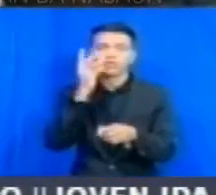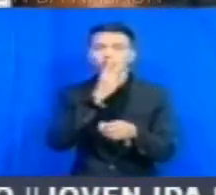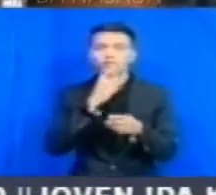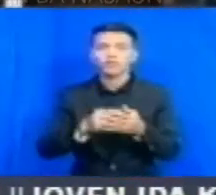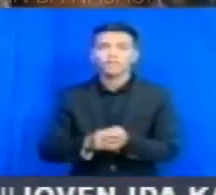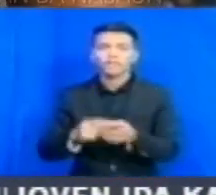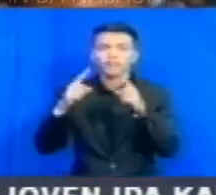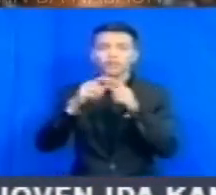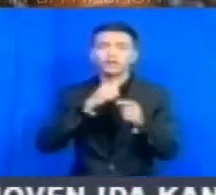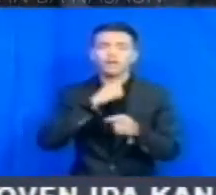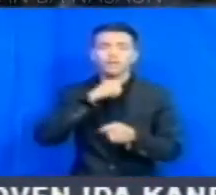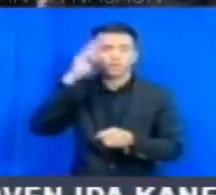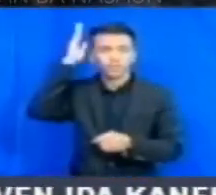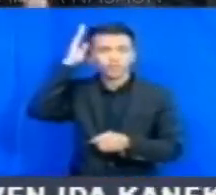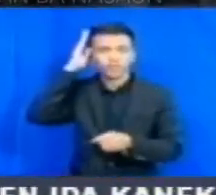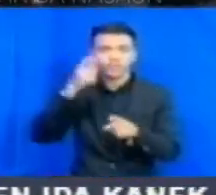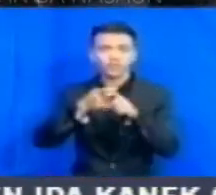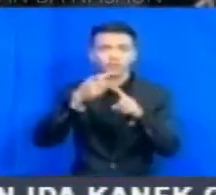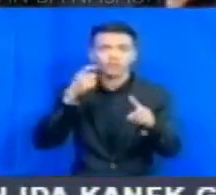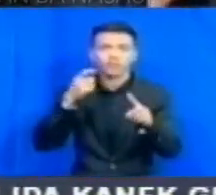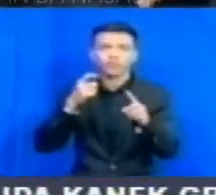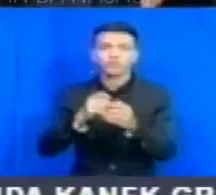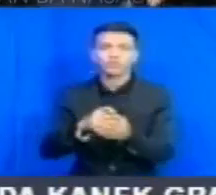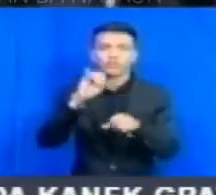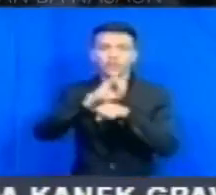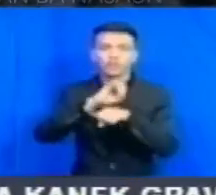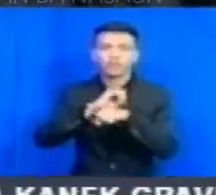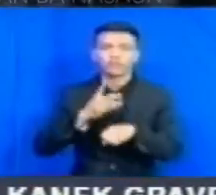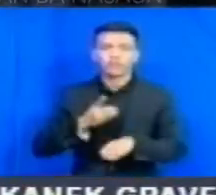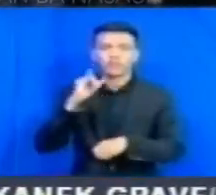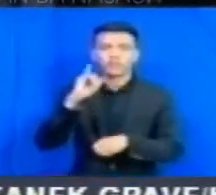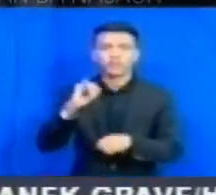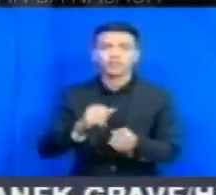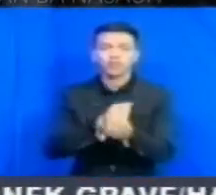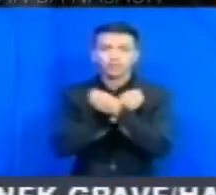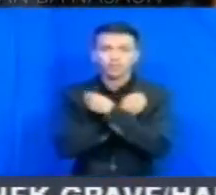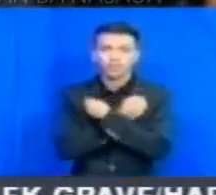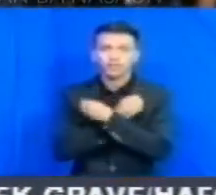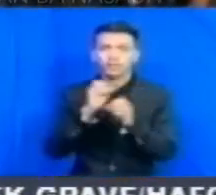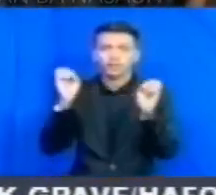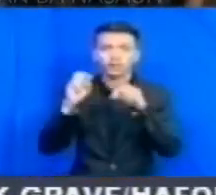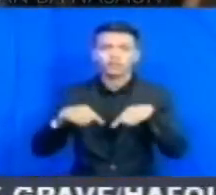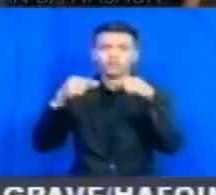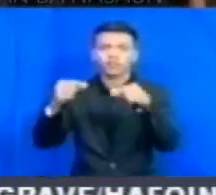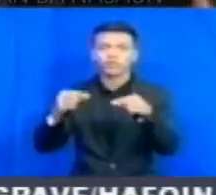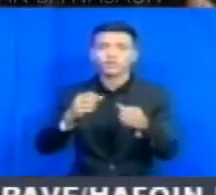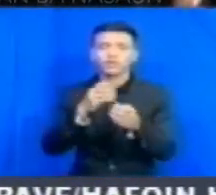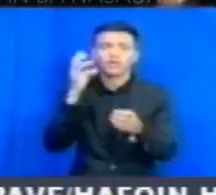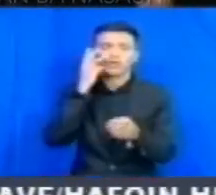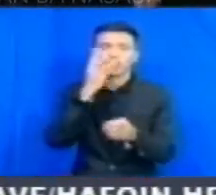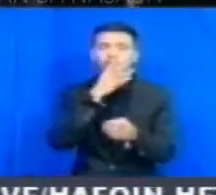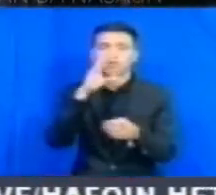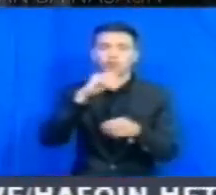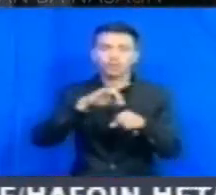Virgílio do Carmo Cardeal da Silva, Rússia Arquidiocese de Dili. Zesto Domi, no carinho, lá hoje de te oferece Rússia a Funam Notais,